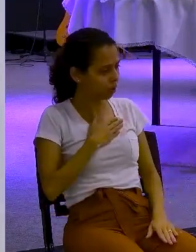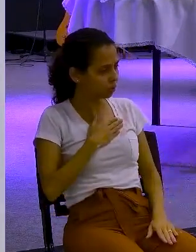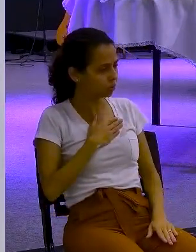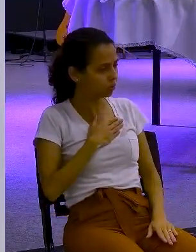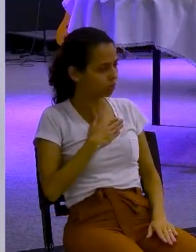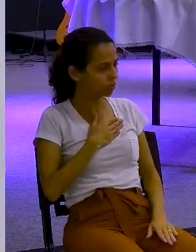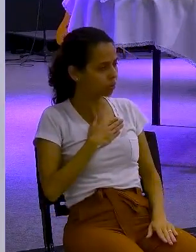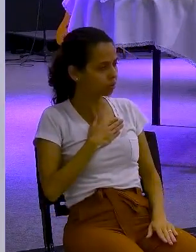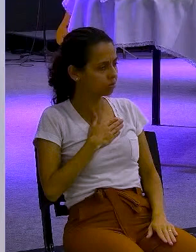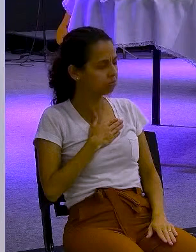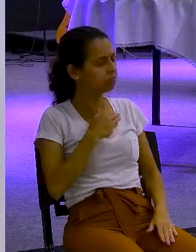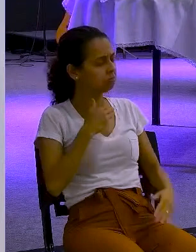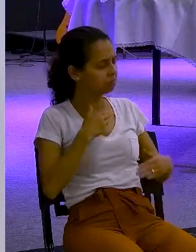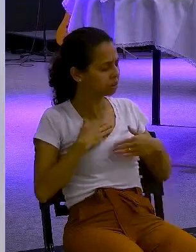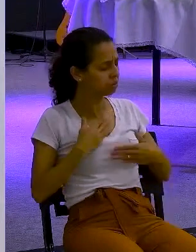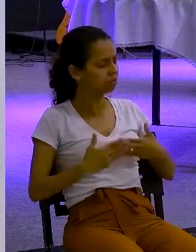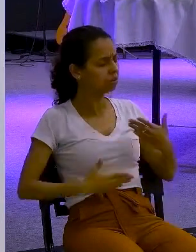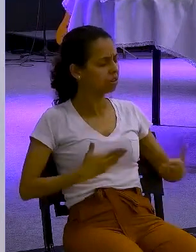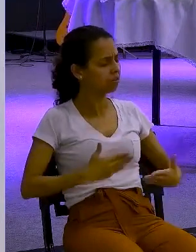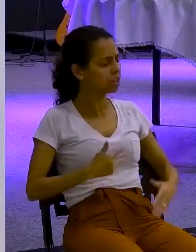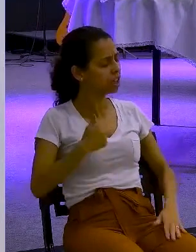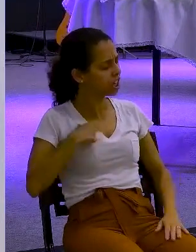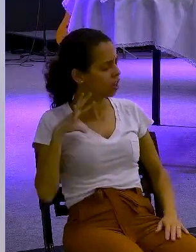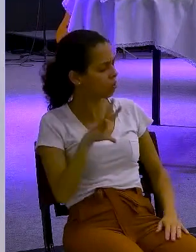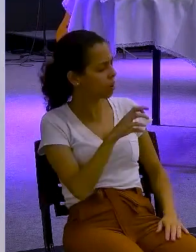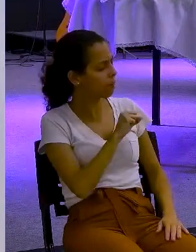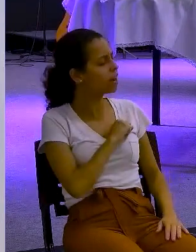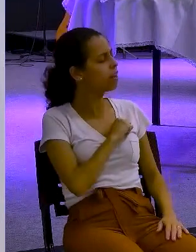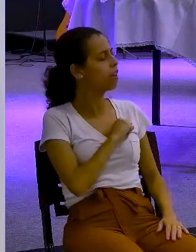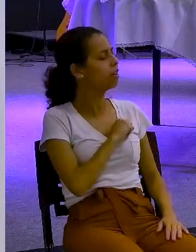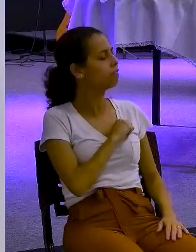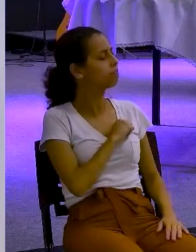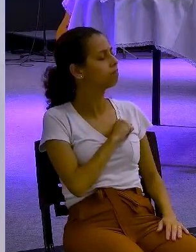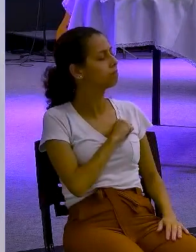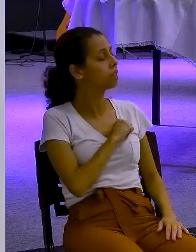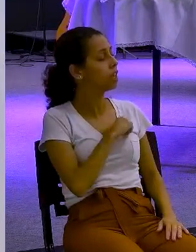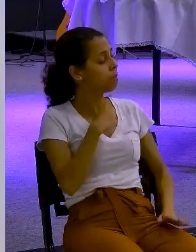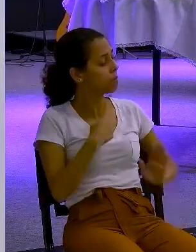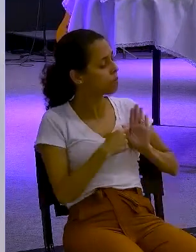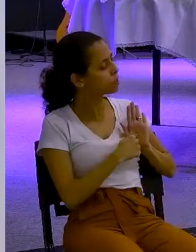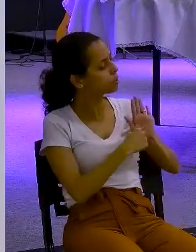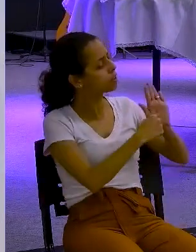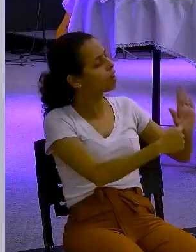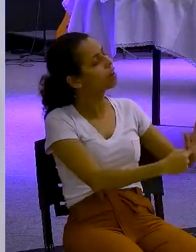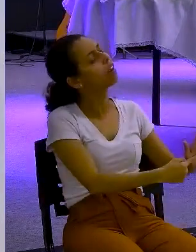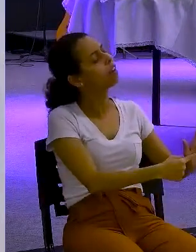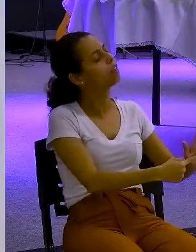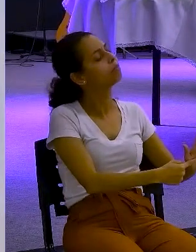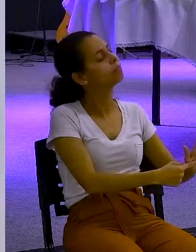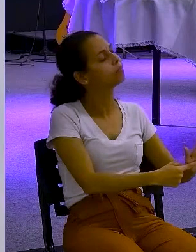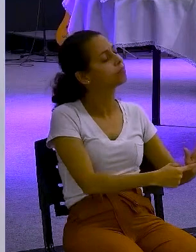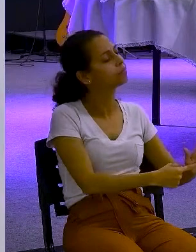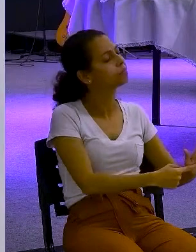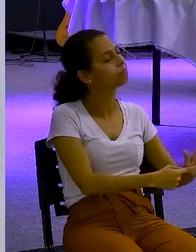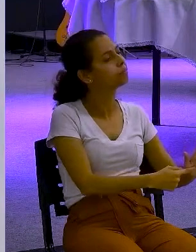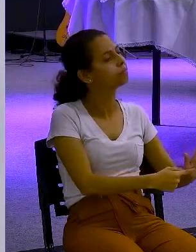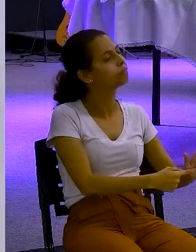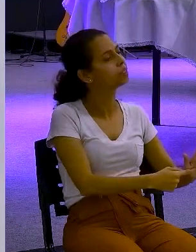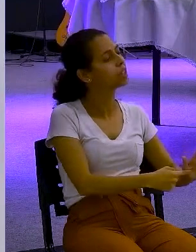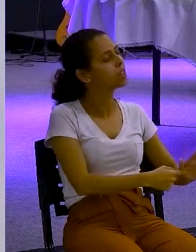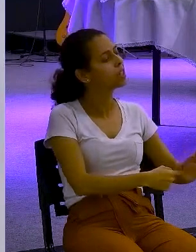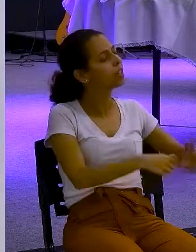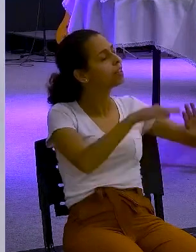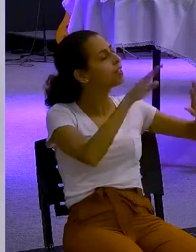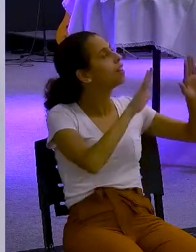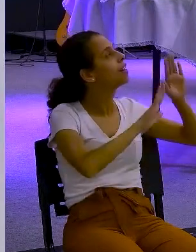eu, o Senhor Jesus falando, também o amarei. E me manifestarei a Ele. Estarei